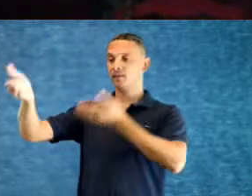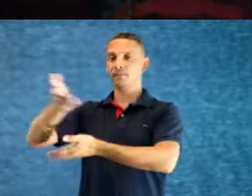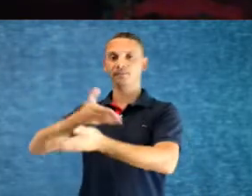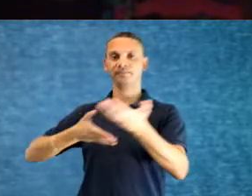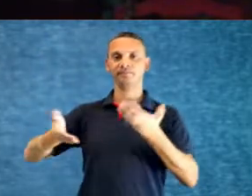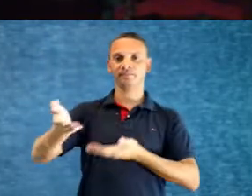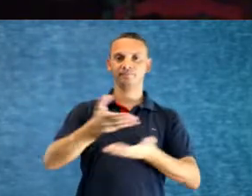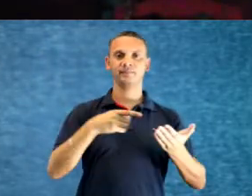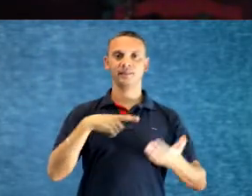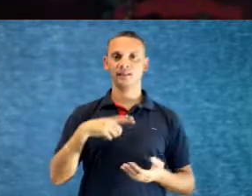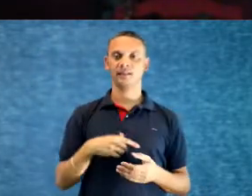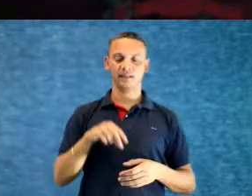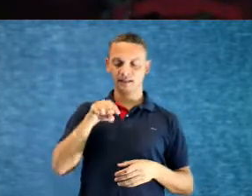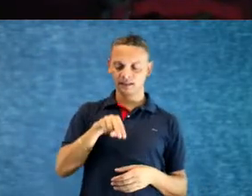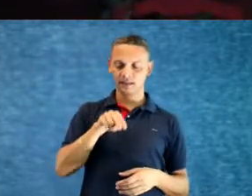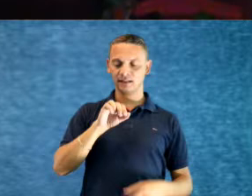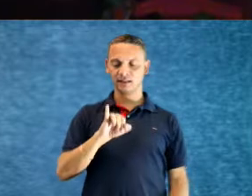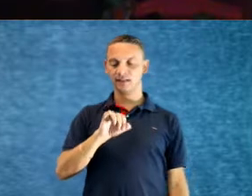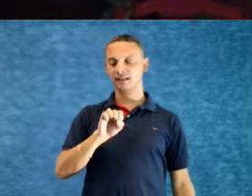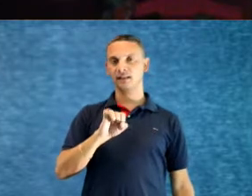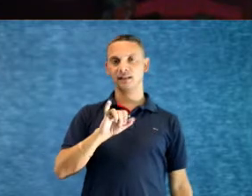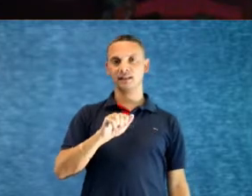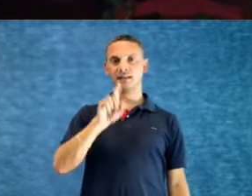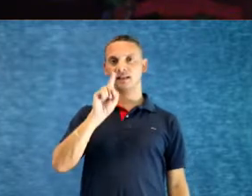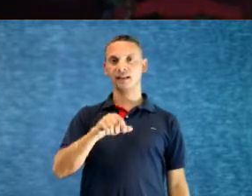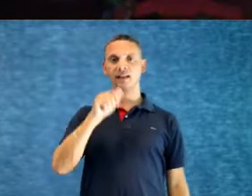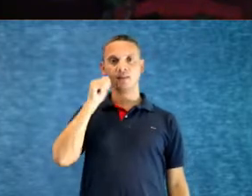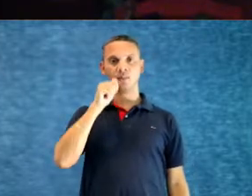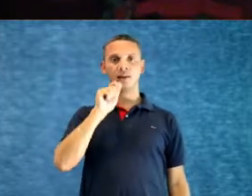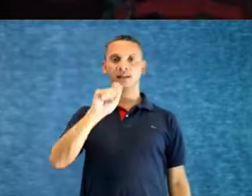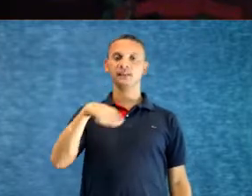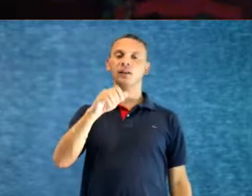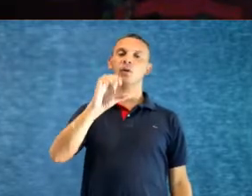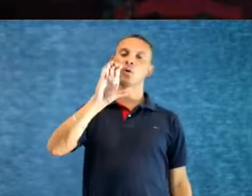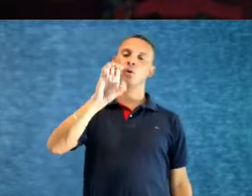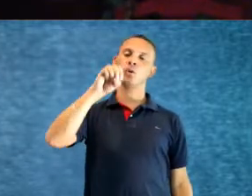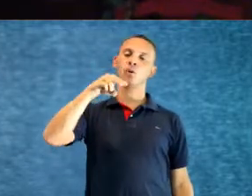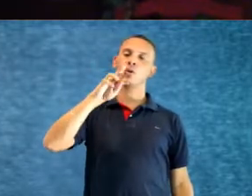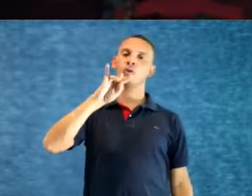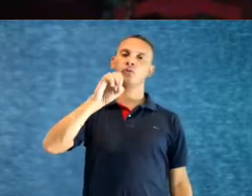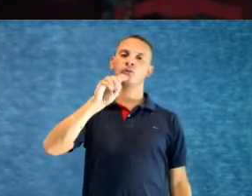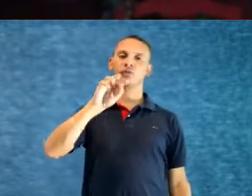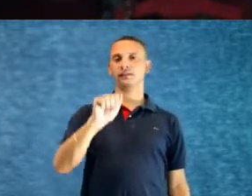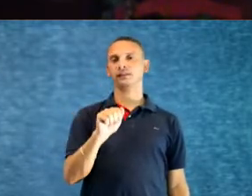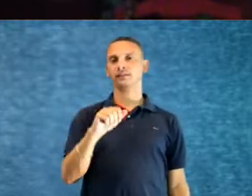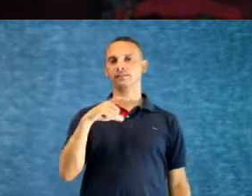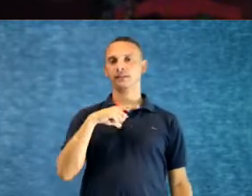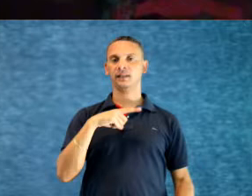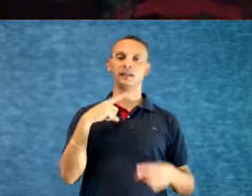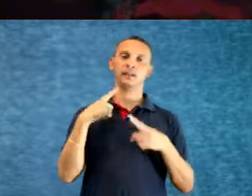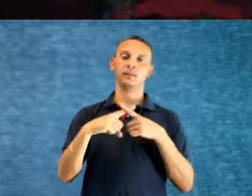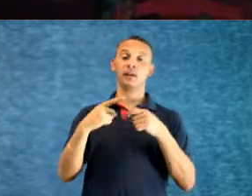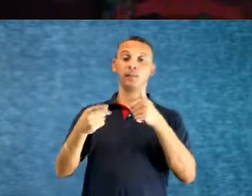Aquele cortejo, 4 mulheres. Nise é uma delas, na França, né? O Père Lachaise, lá